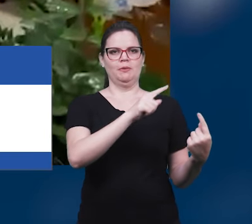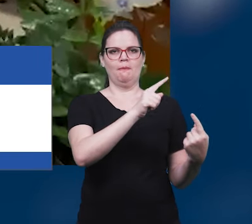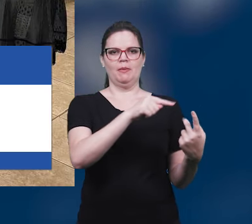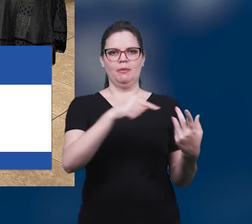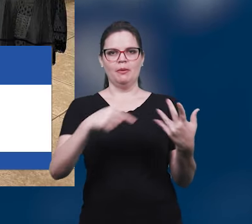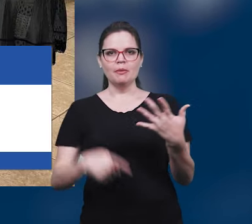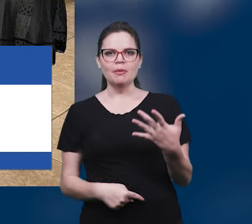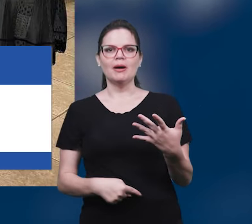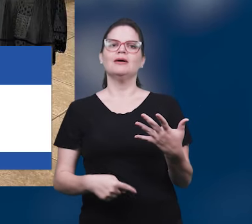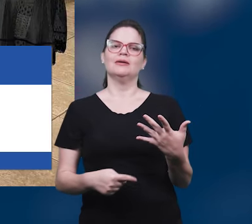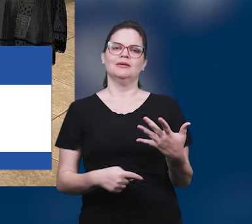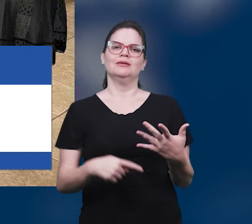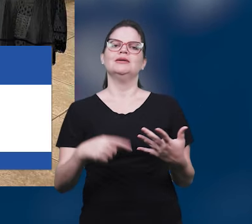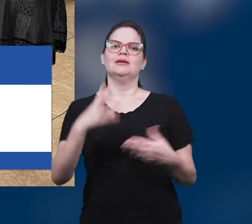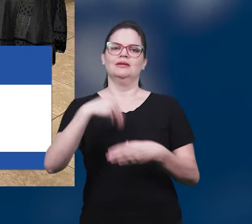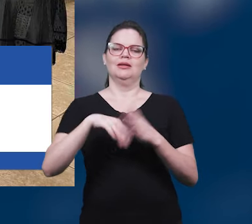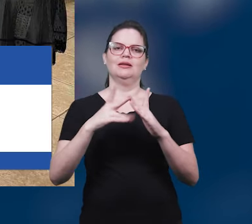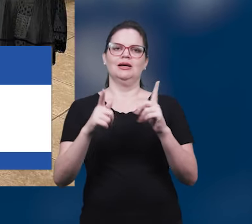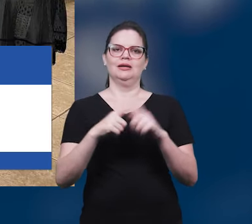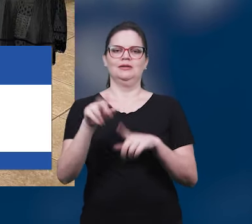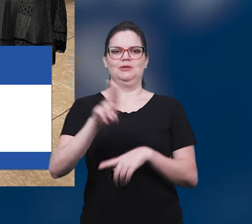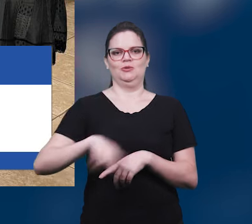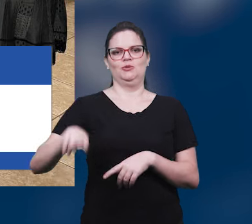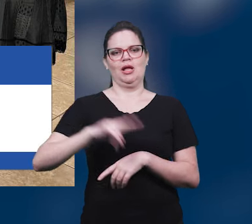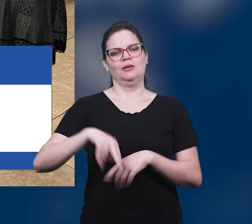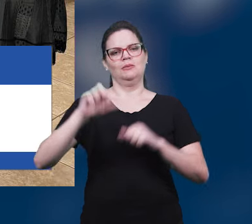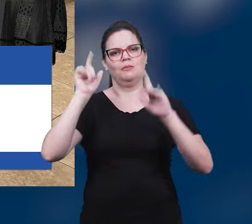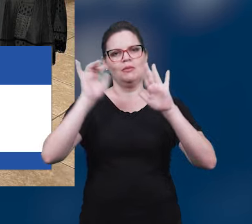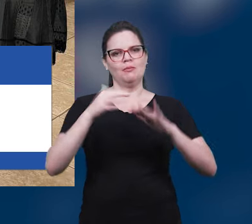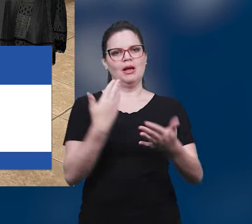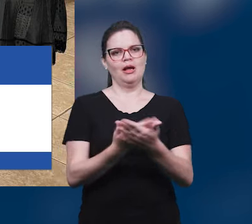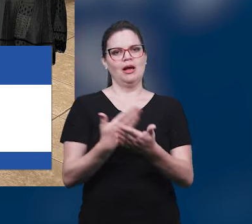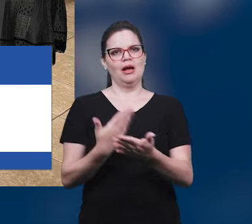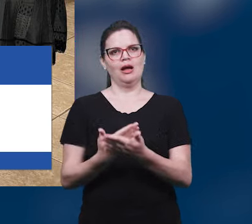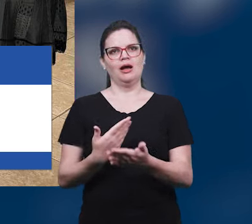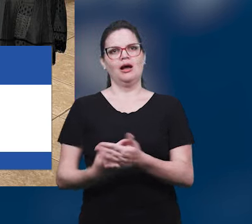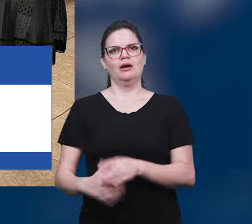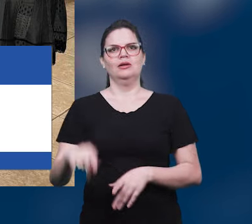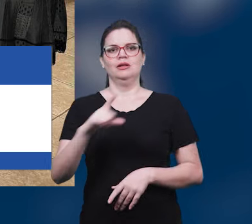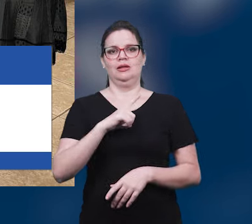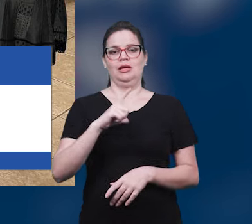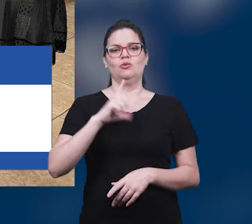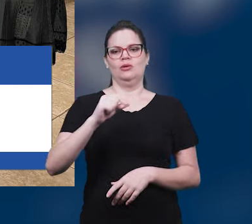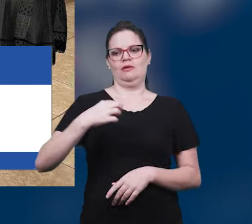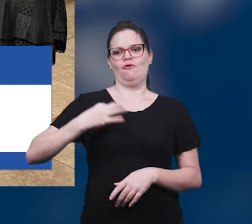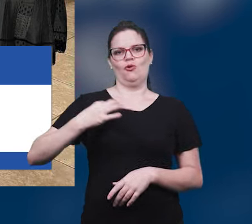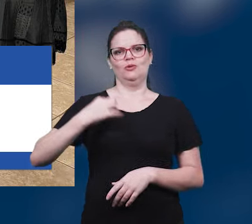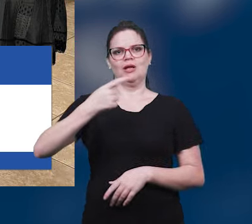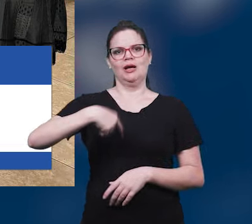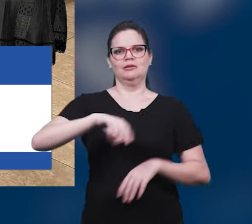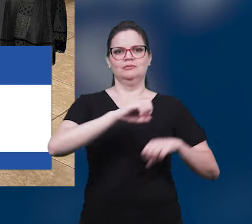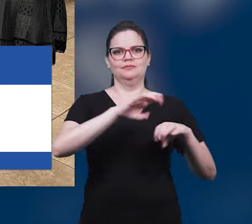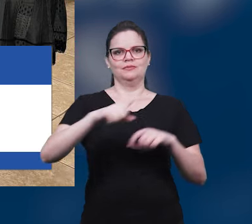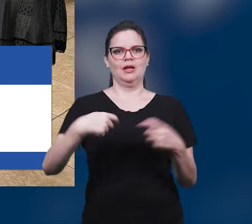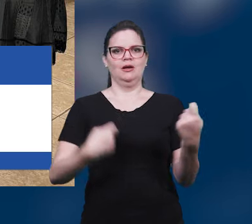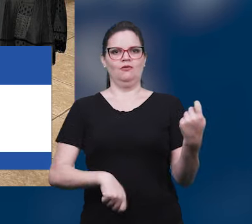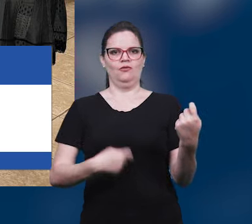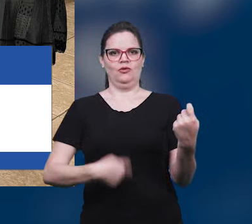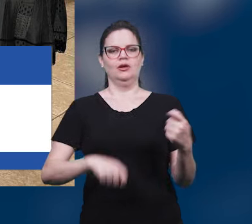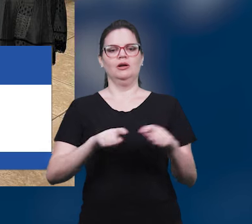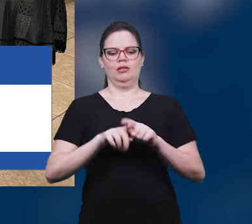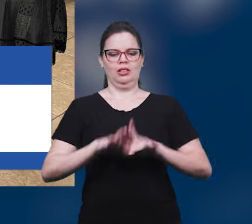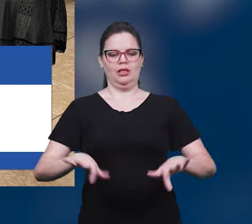senhor iso tem sido uma grande bênção as aulas são ministradas poros irmãos voluntários e os cursos são de violão teclado